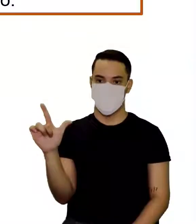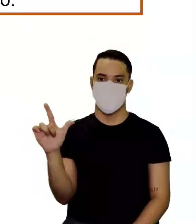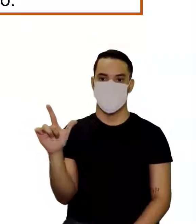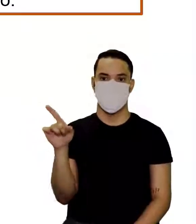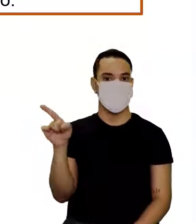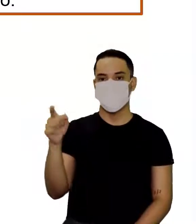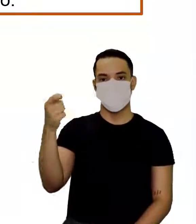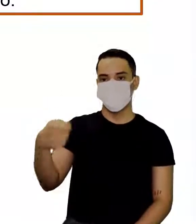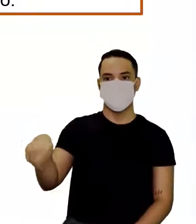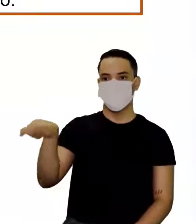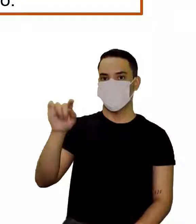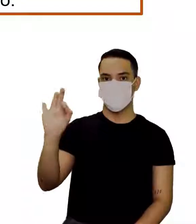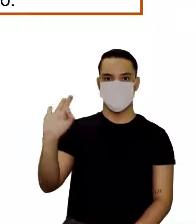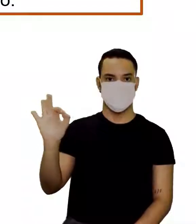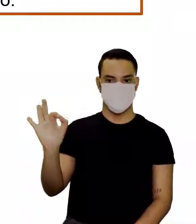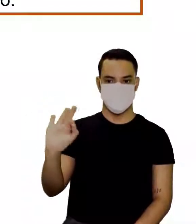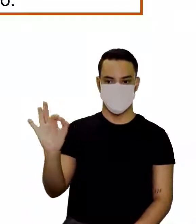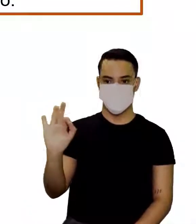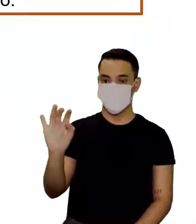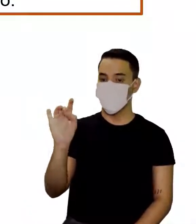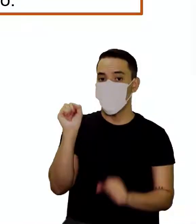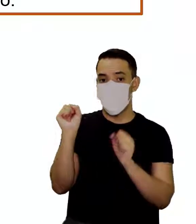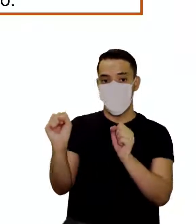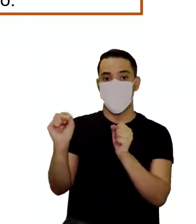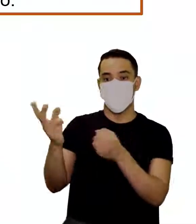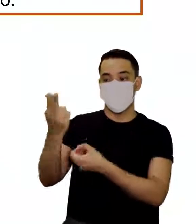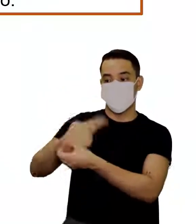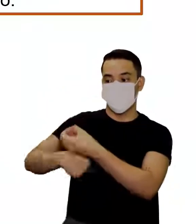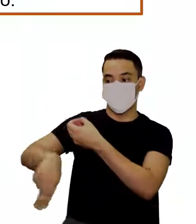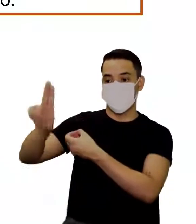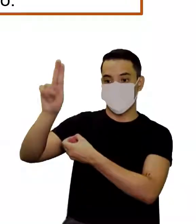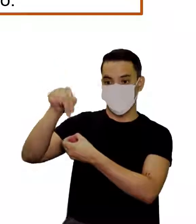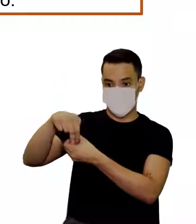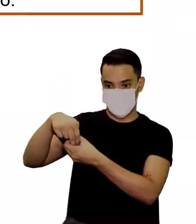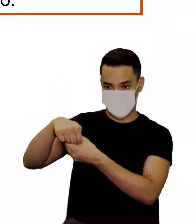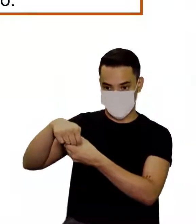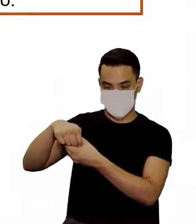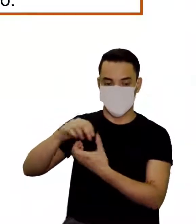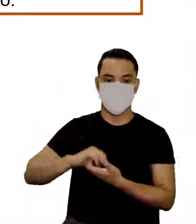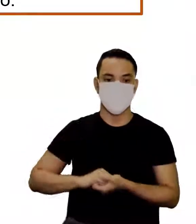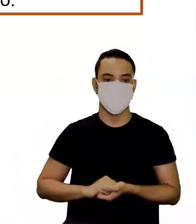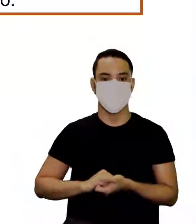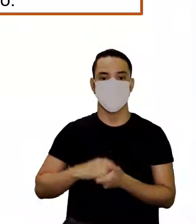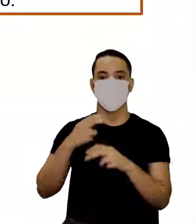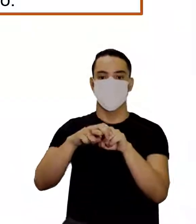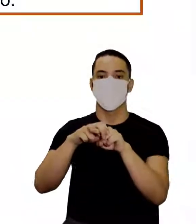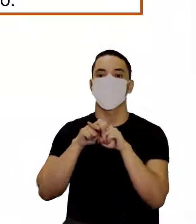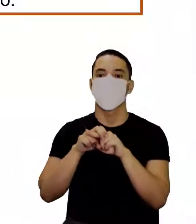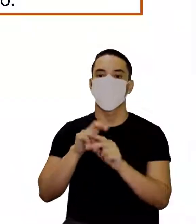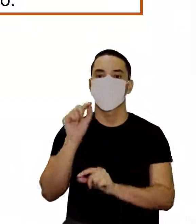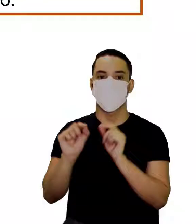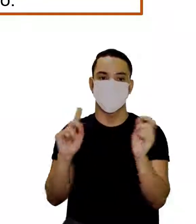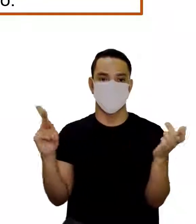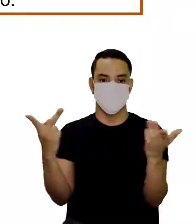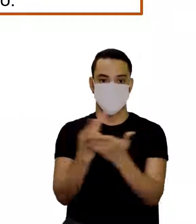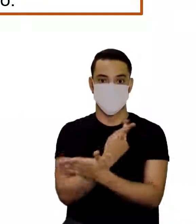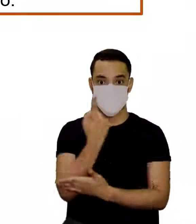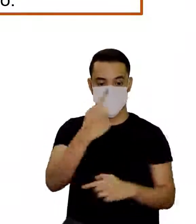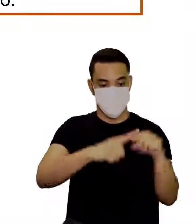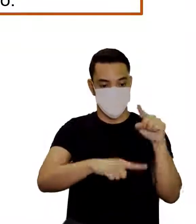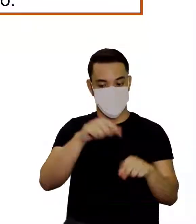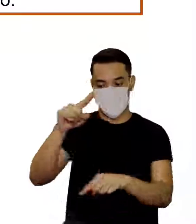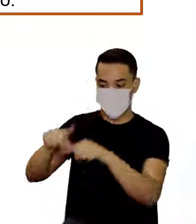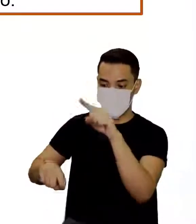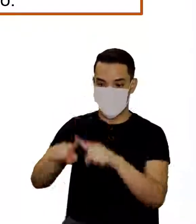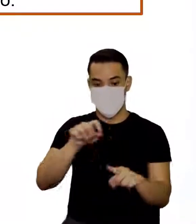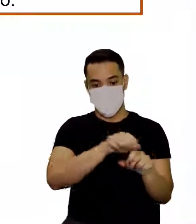não precisa estar carregado, ele pode estar simplesmente neutro. Parte da carga irá ser transferida para o outro. Então,